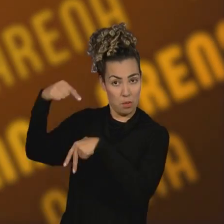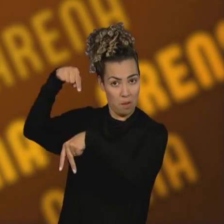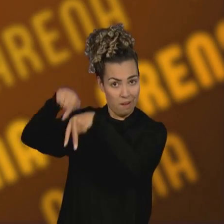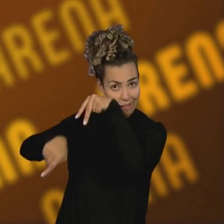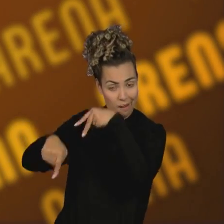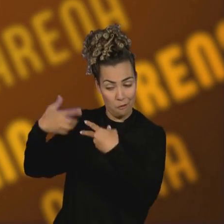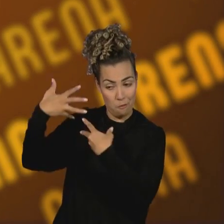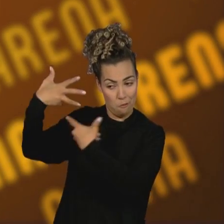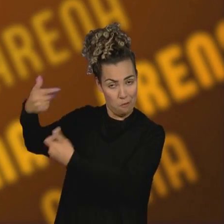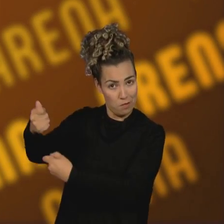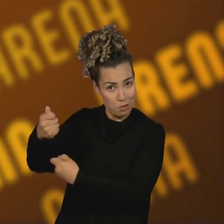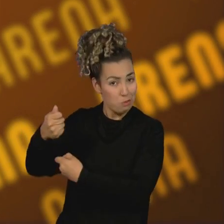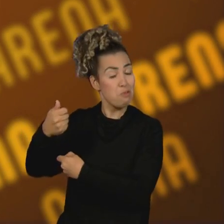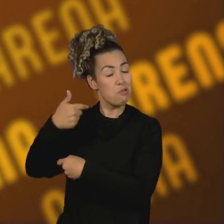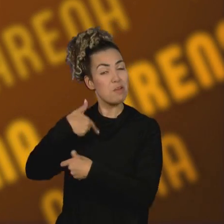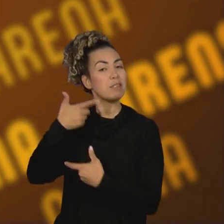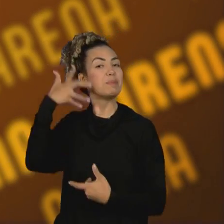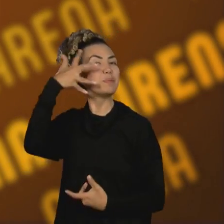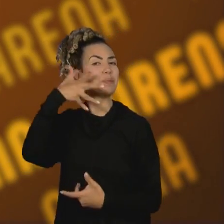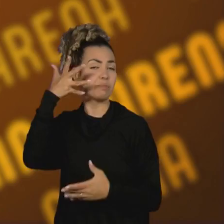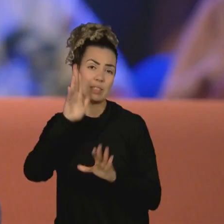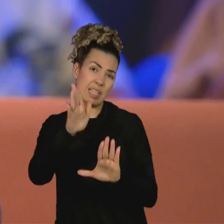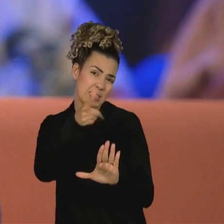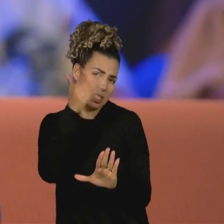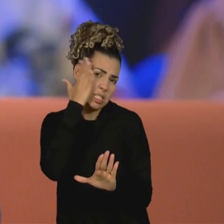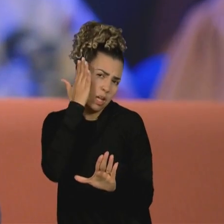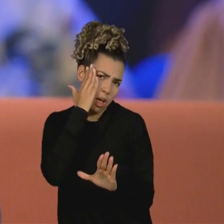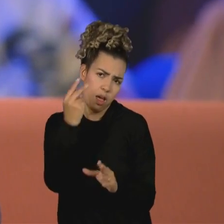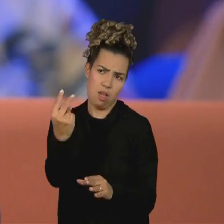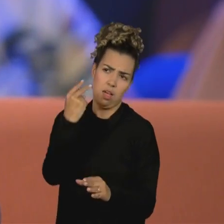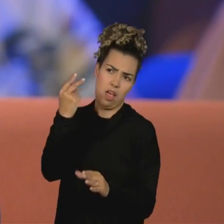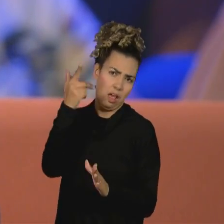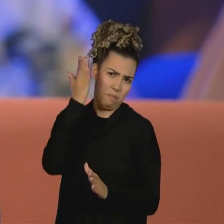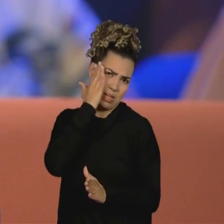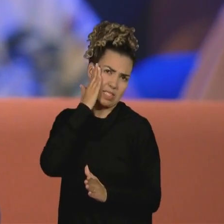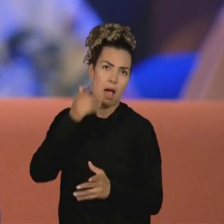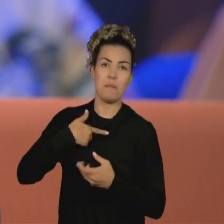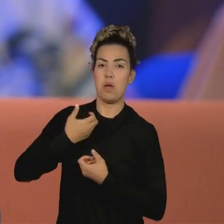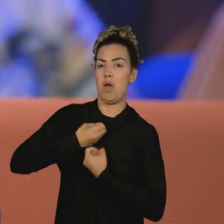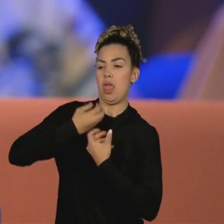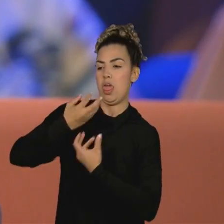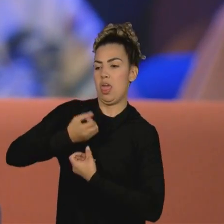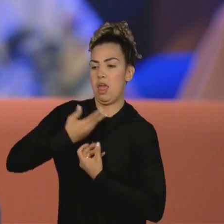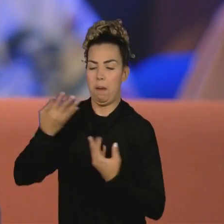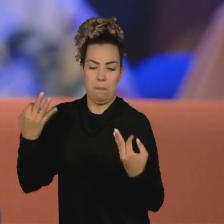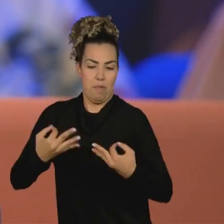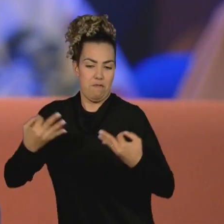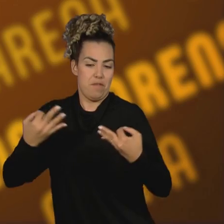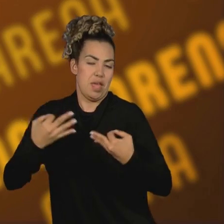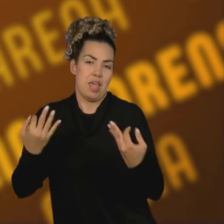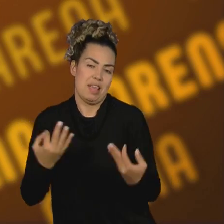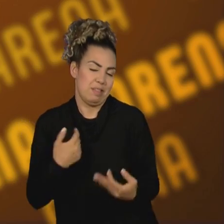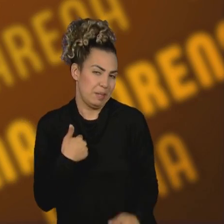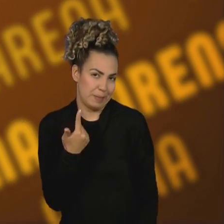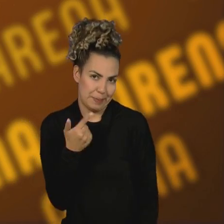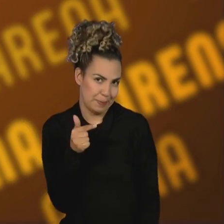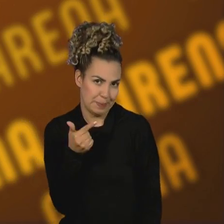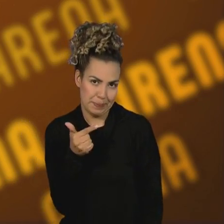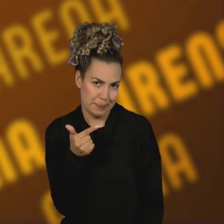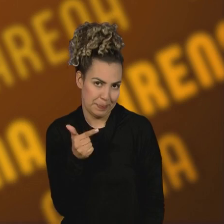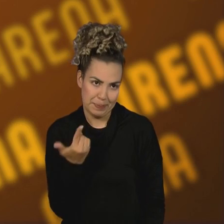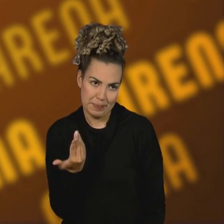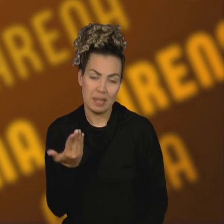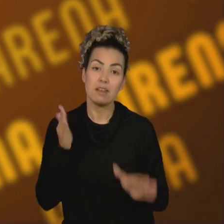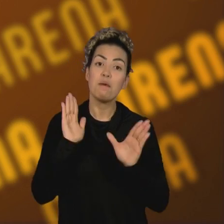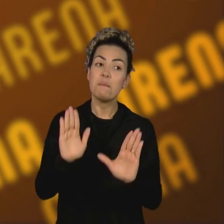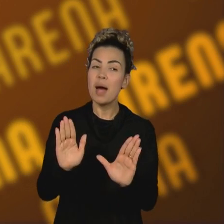um pouquinho de você. Você sabe que eu não sou muito boa em declarações gravadas, mas eu não podia deixar